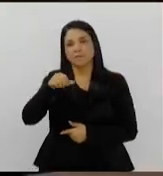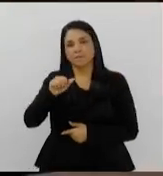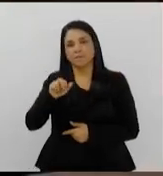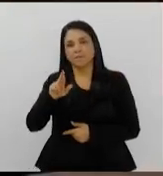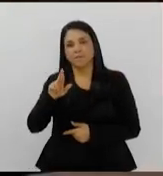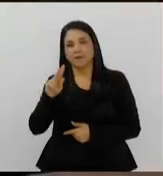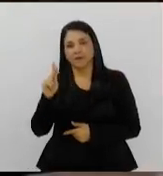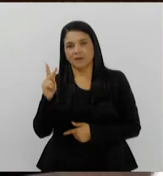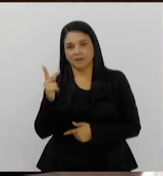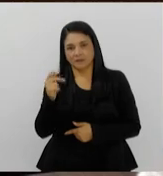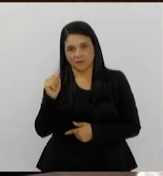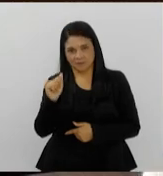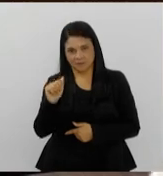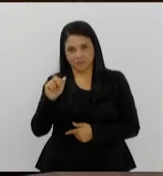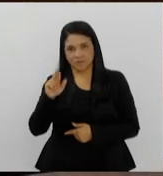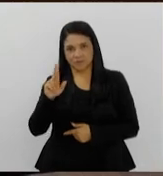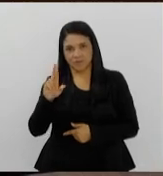falando.